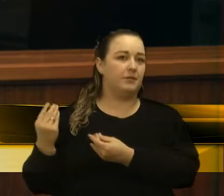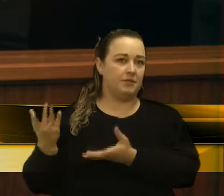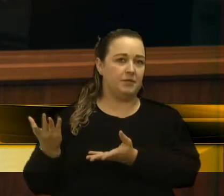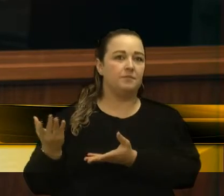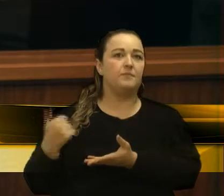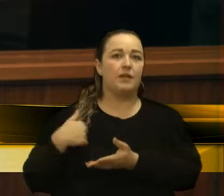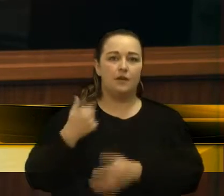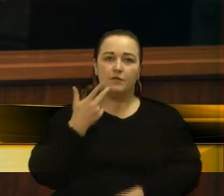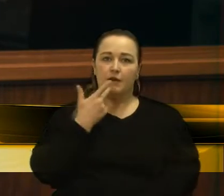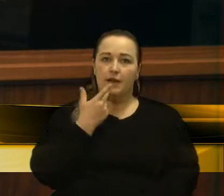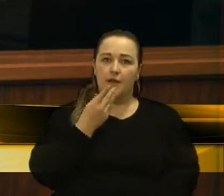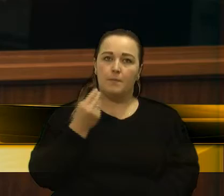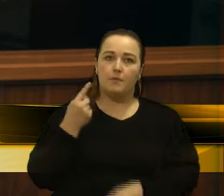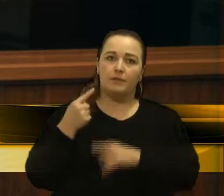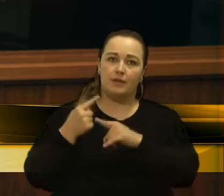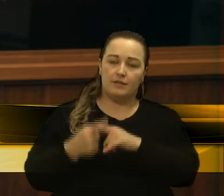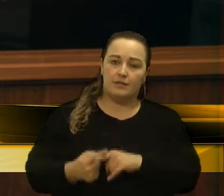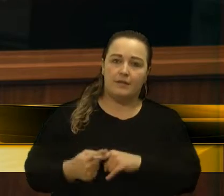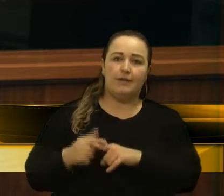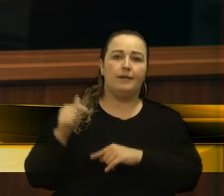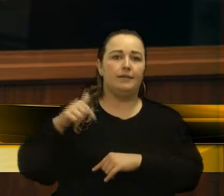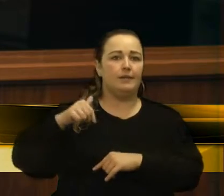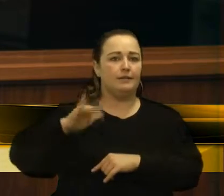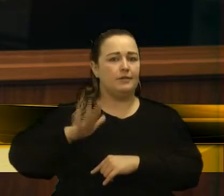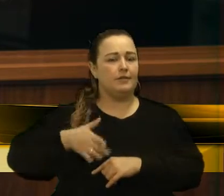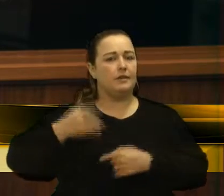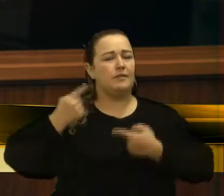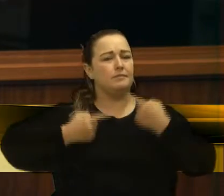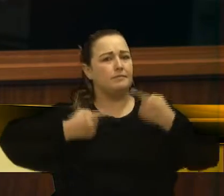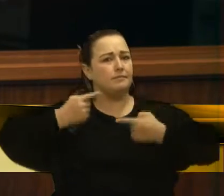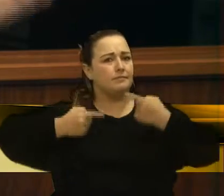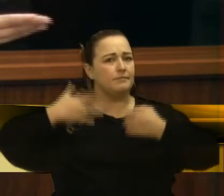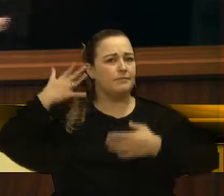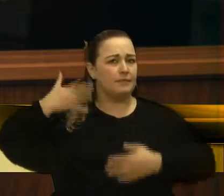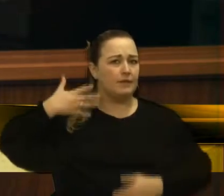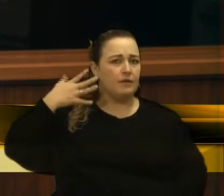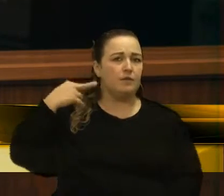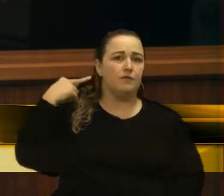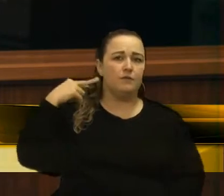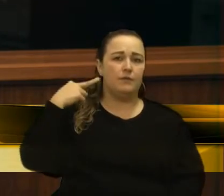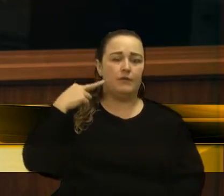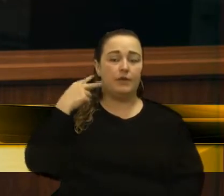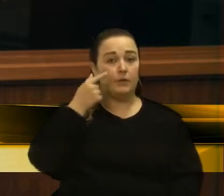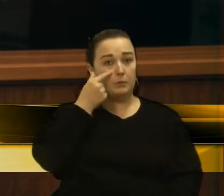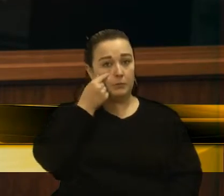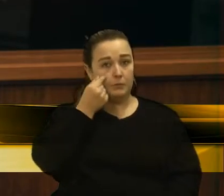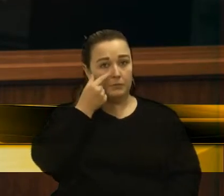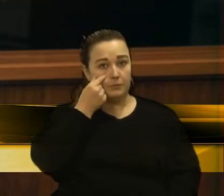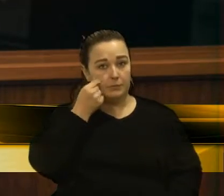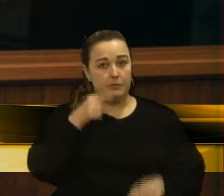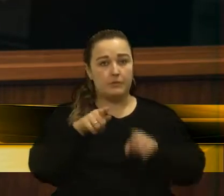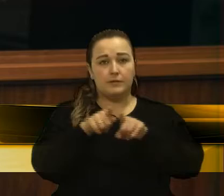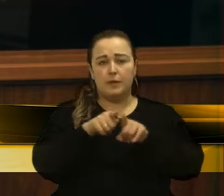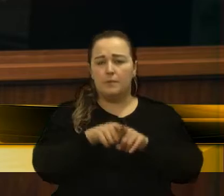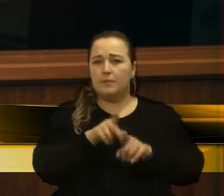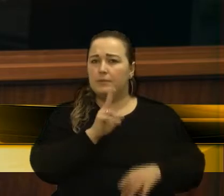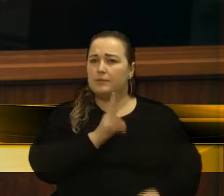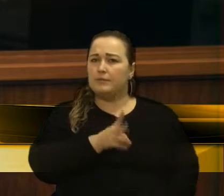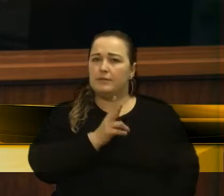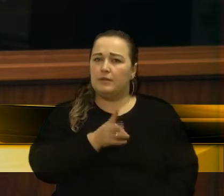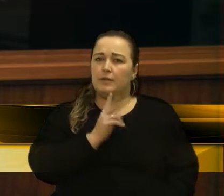falei várias vezes no plenário, a gente debateu aqui, o vereador Frisso também, né, seguidamente vinha